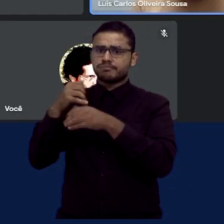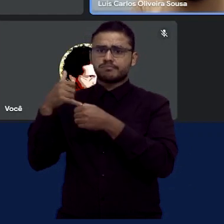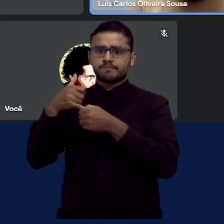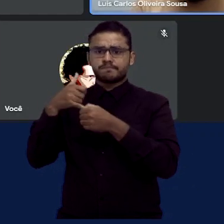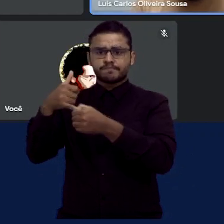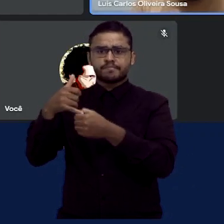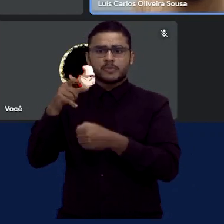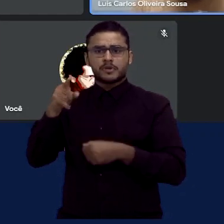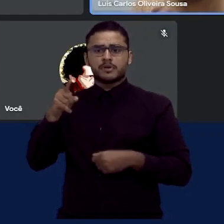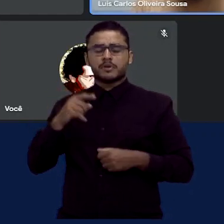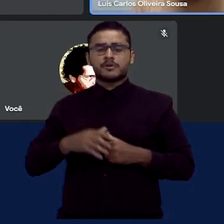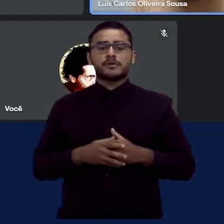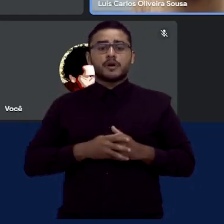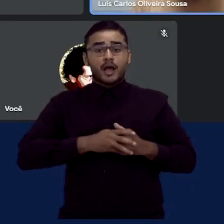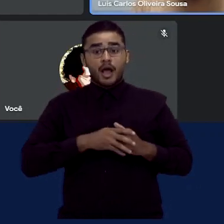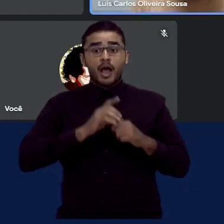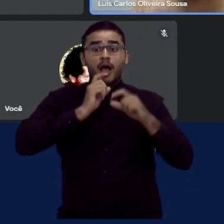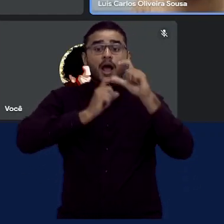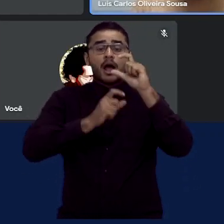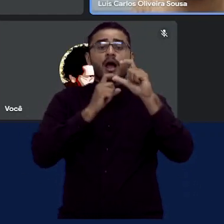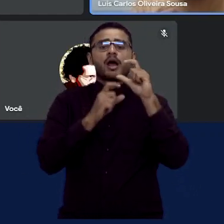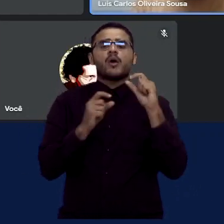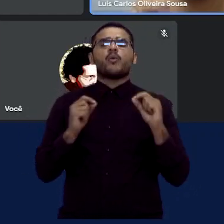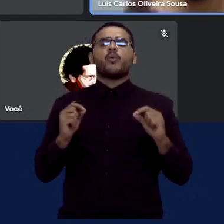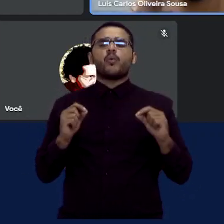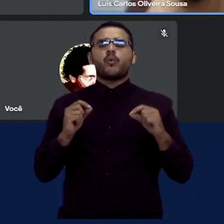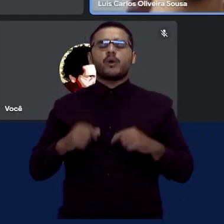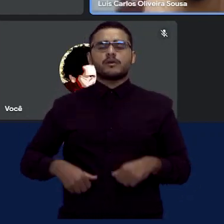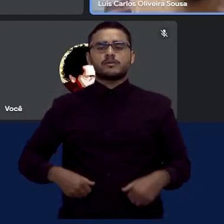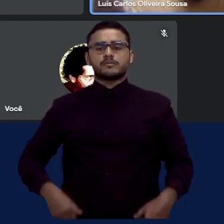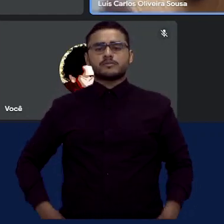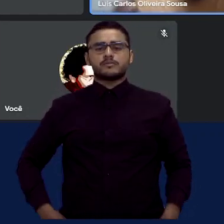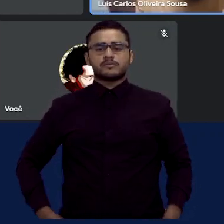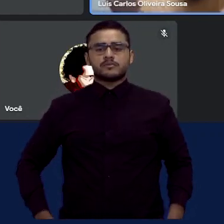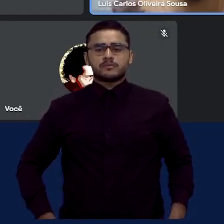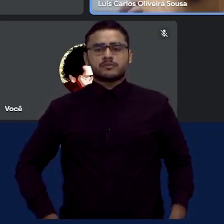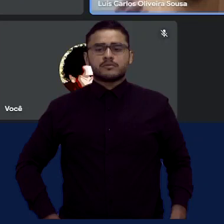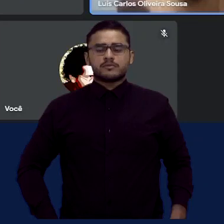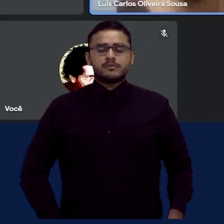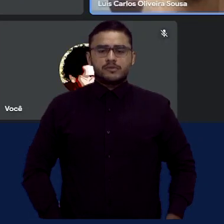que a ideia do quadrinho era ajudar, porque os